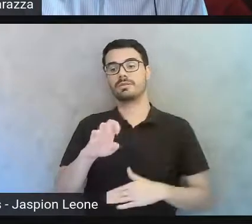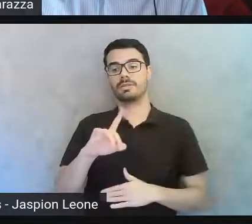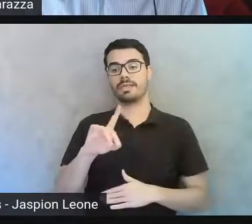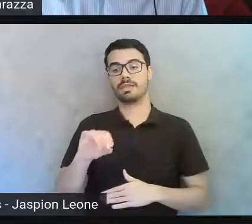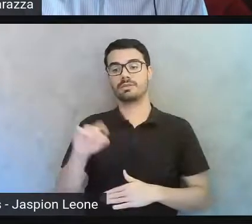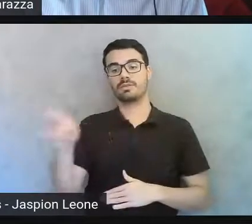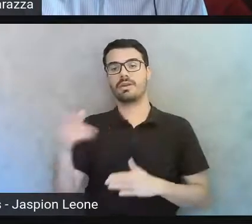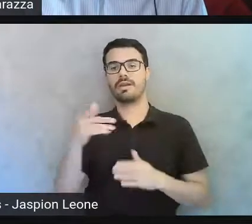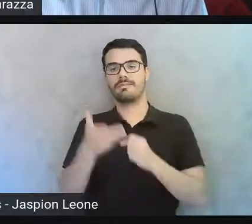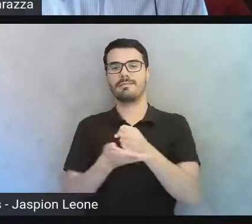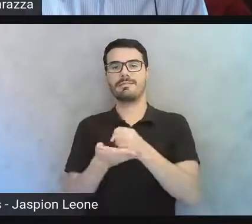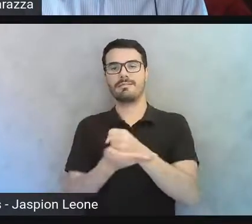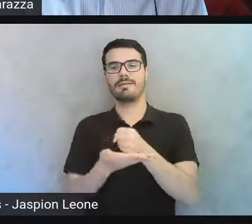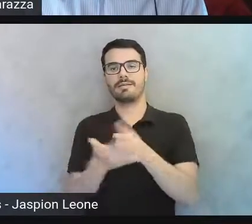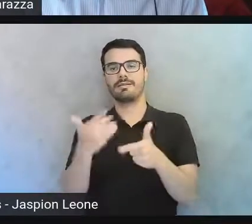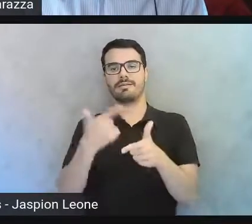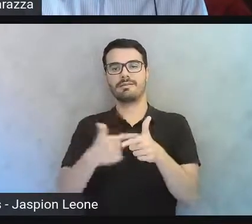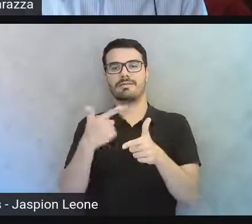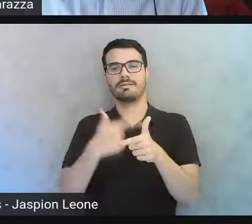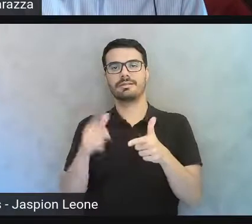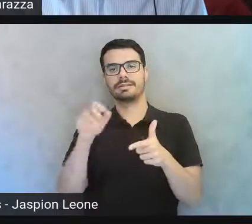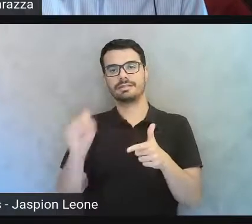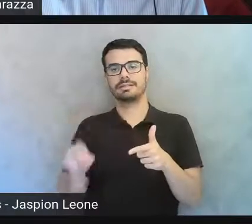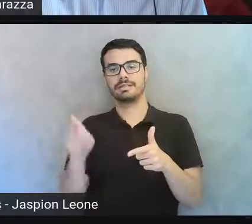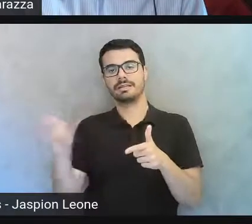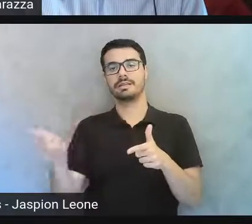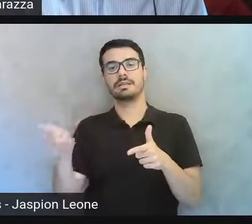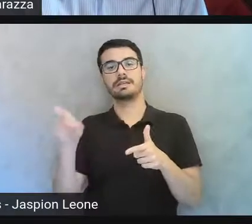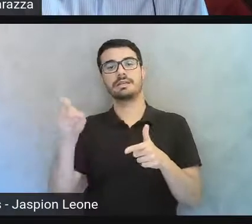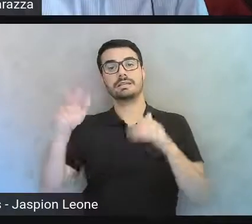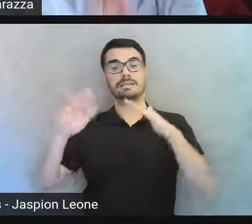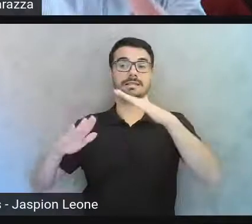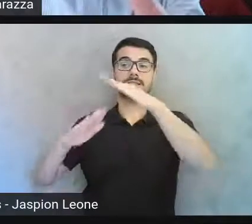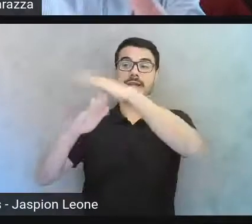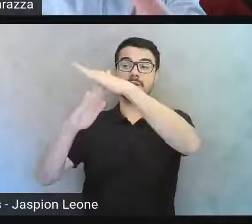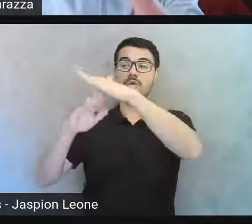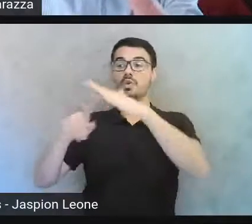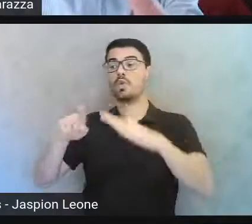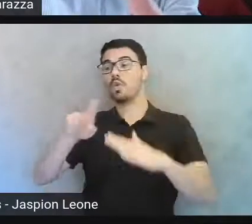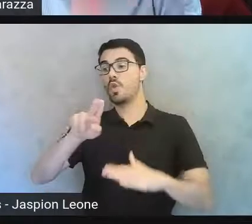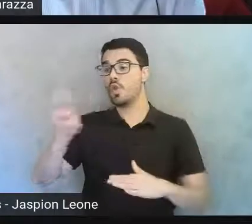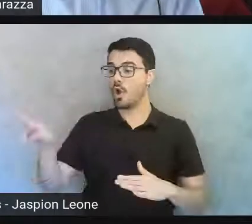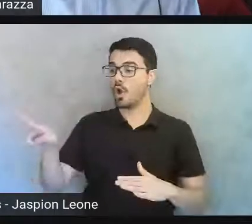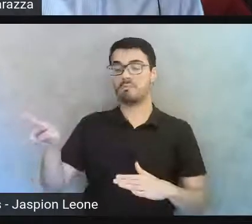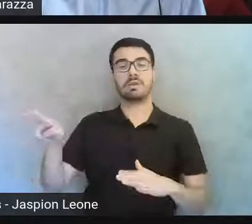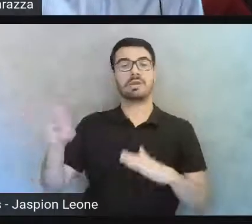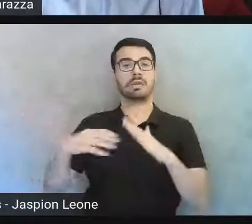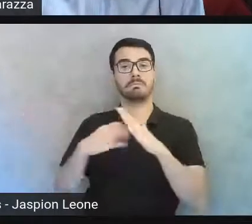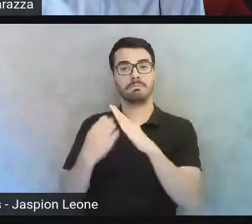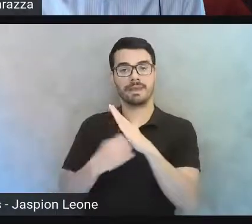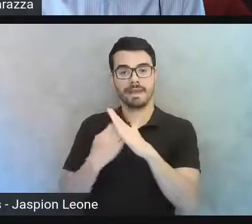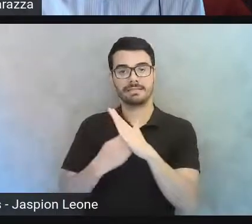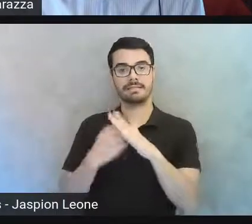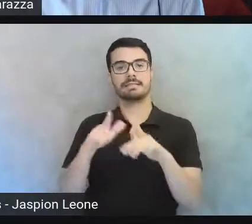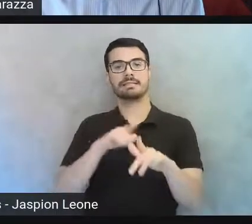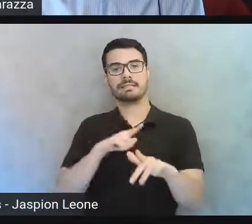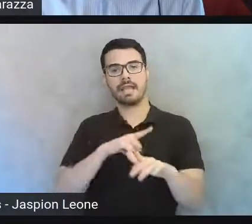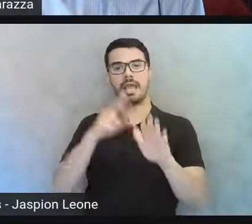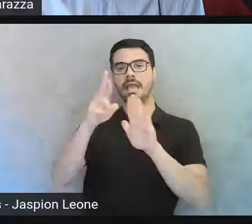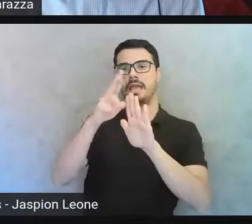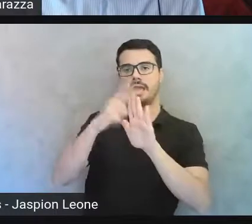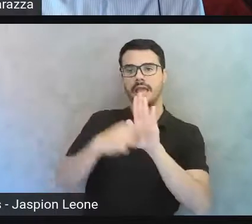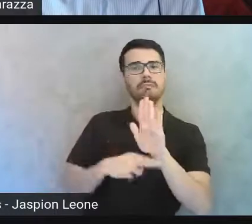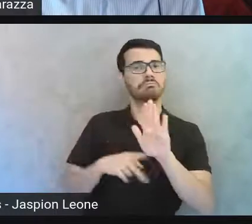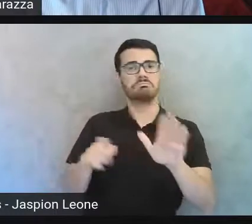problema. Se o teto é nominal em bases razoáveis, não há problemas se é pessoa jurídica, né? E tendo em vista o que